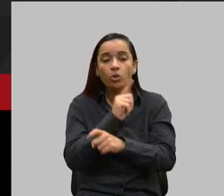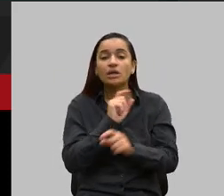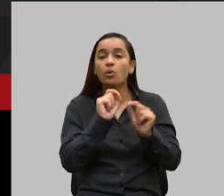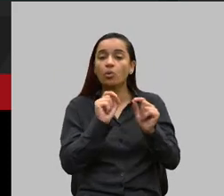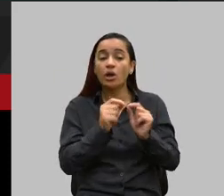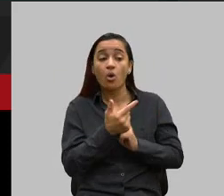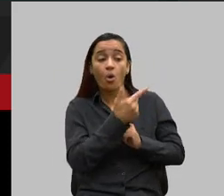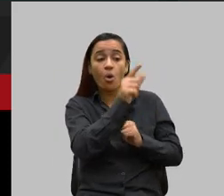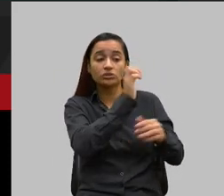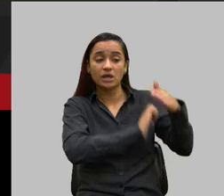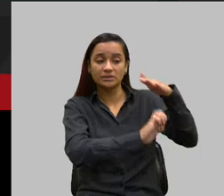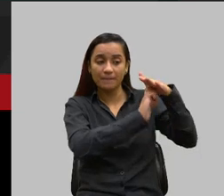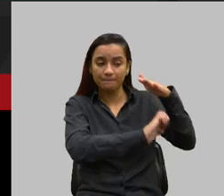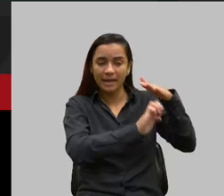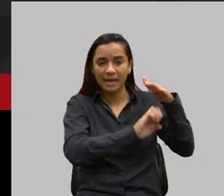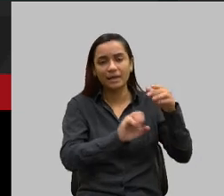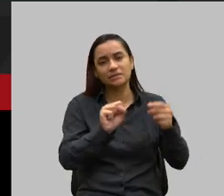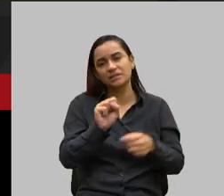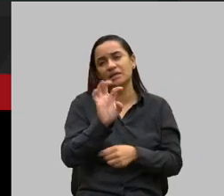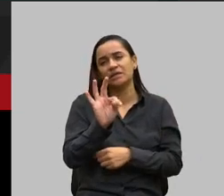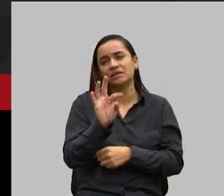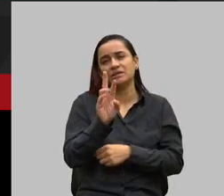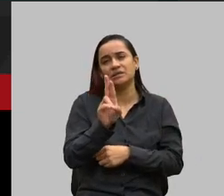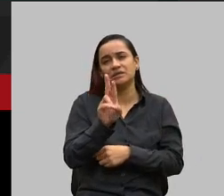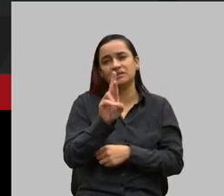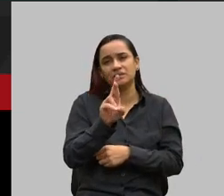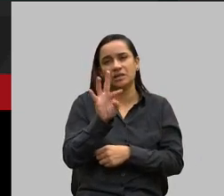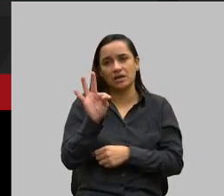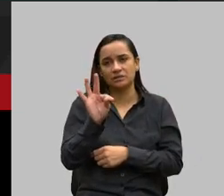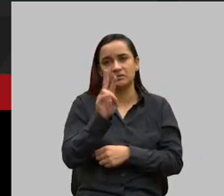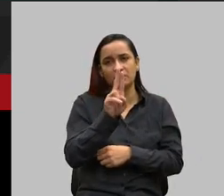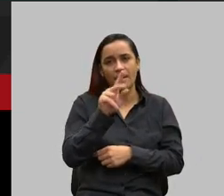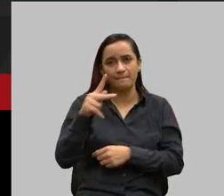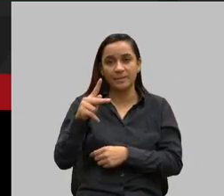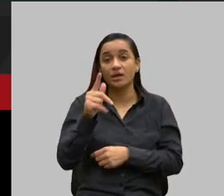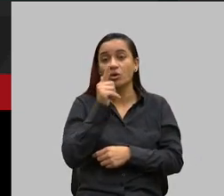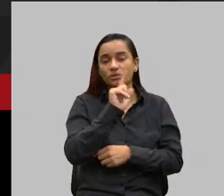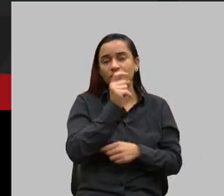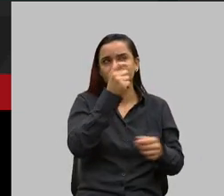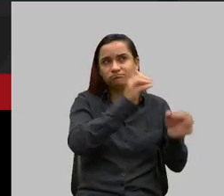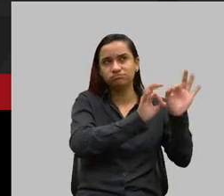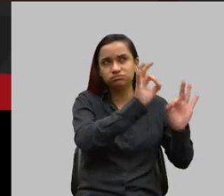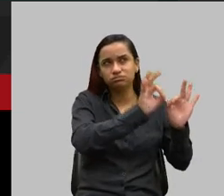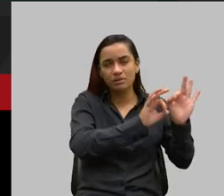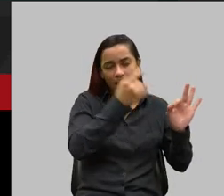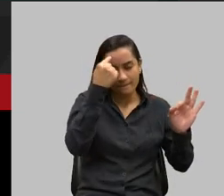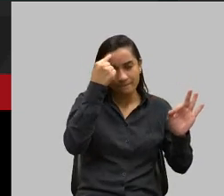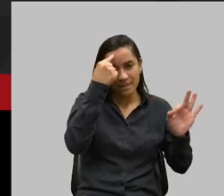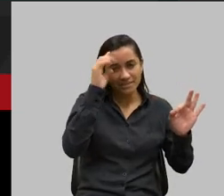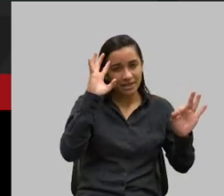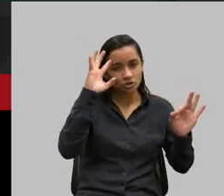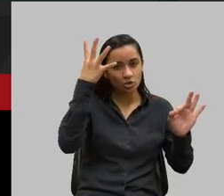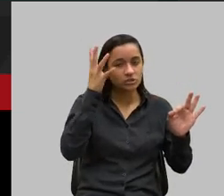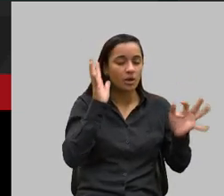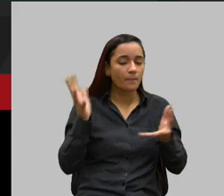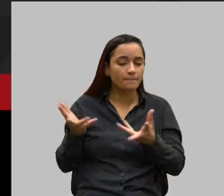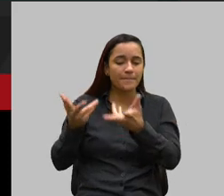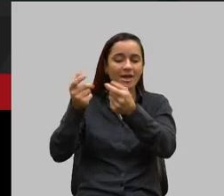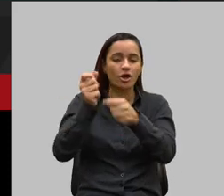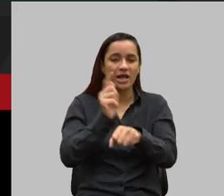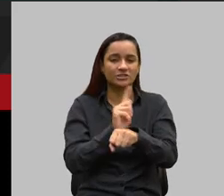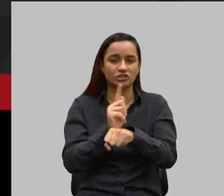ali pensar numa solução para melhorar a gestão pública e nós temos ali